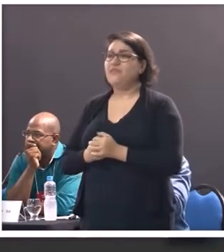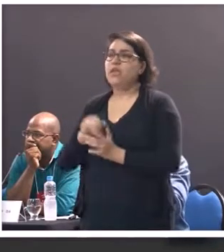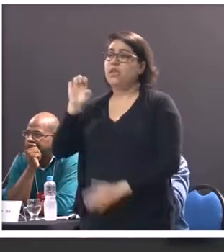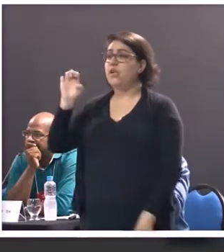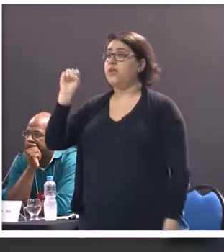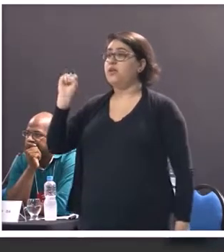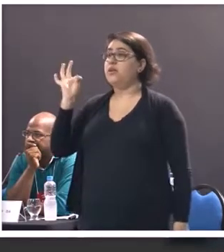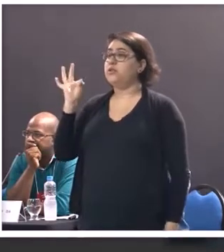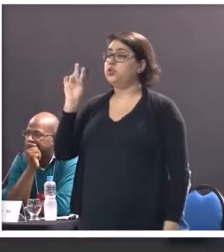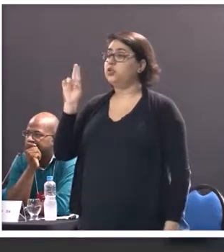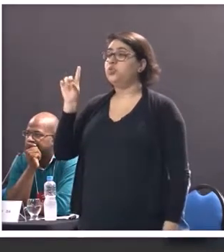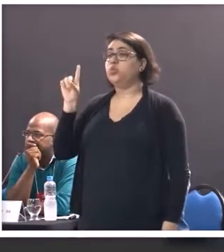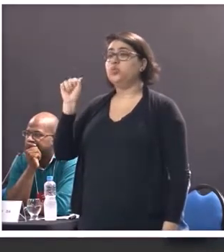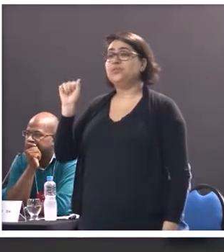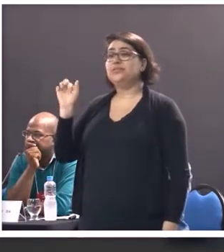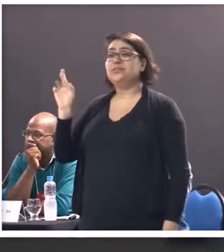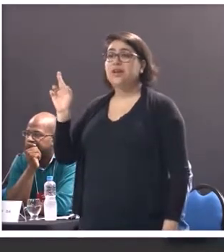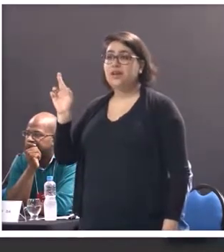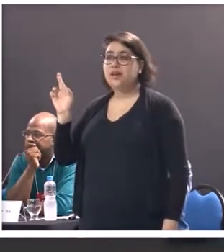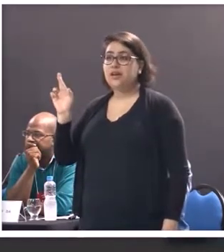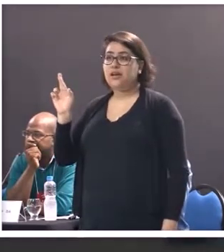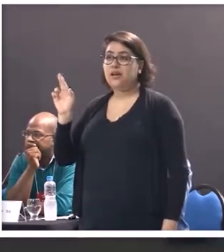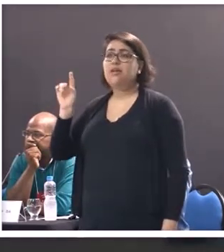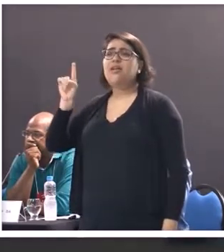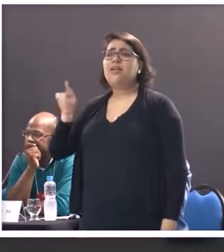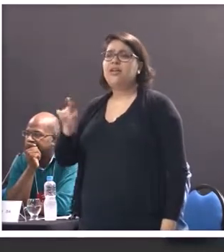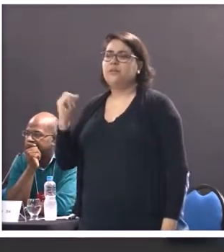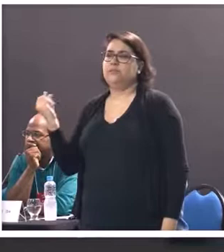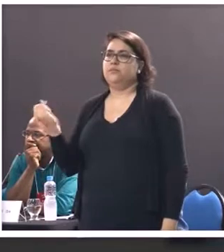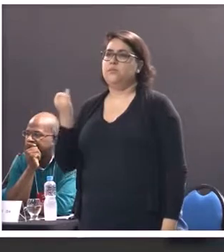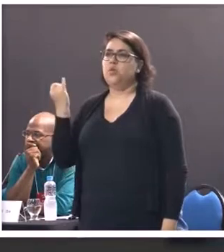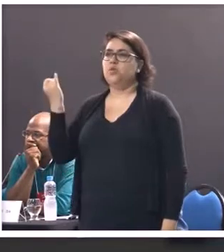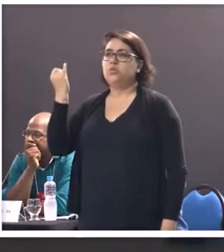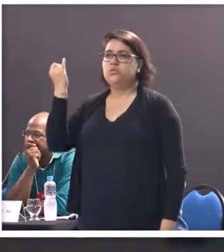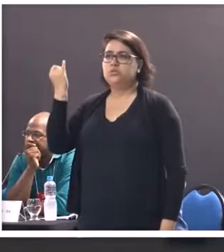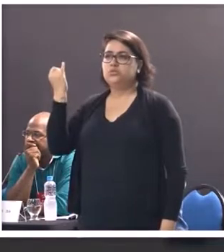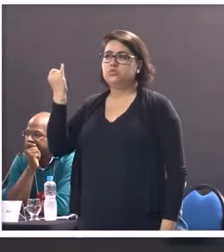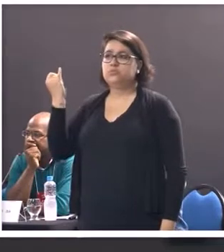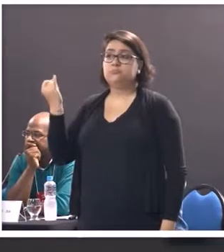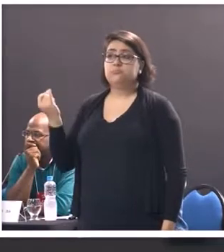Estudar é muito importante.